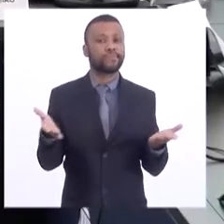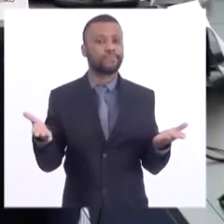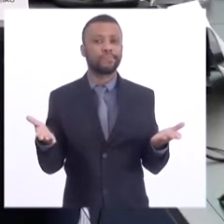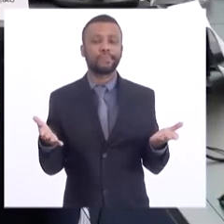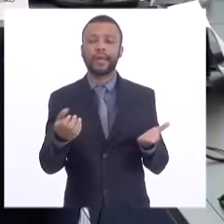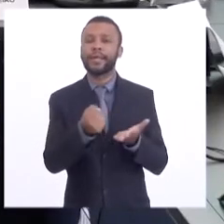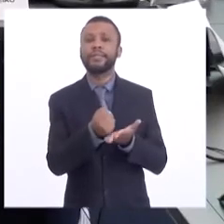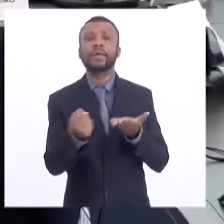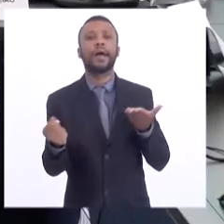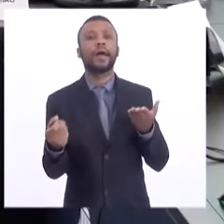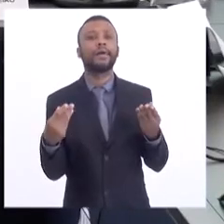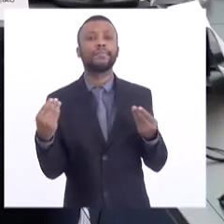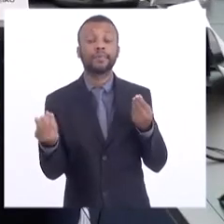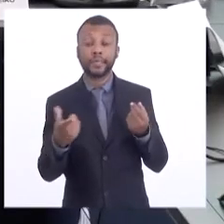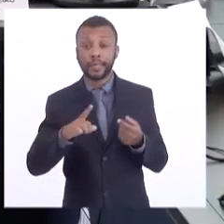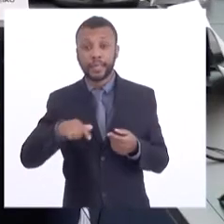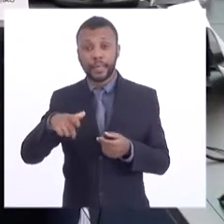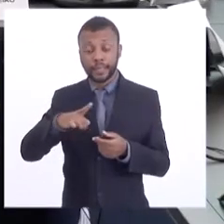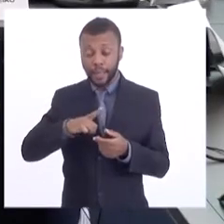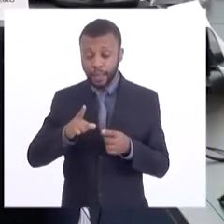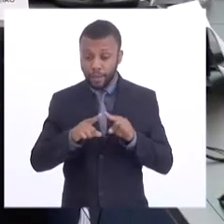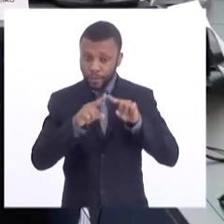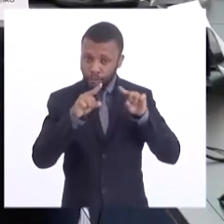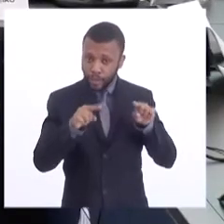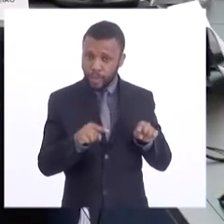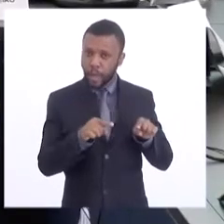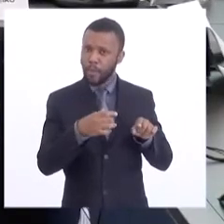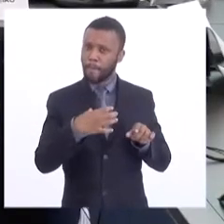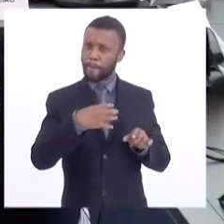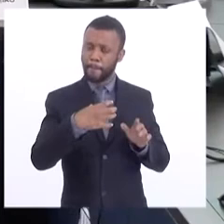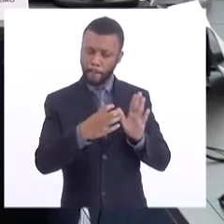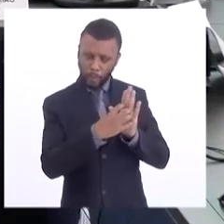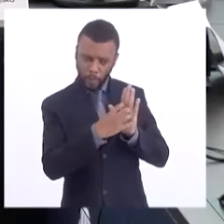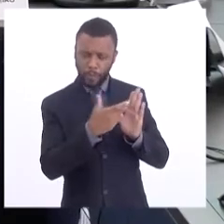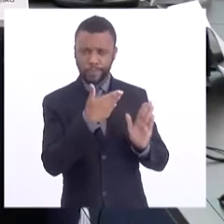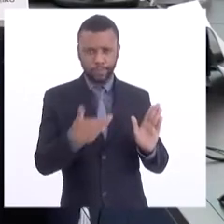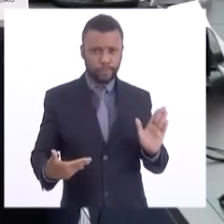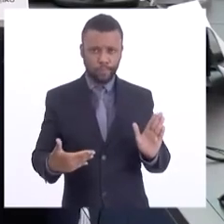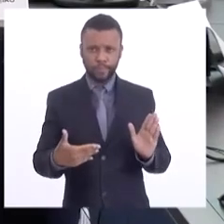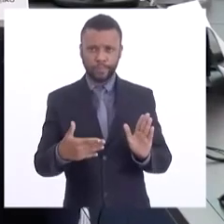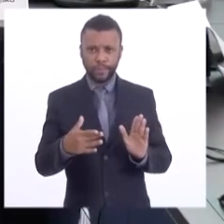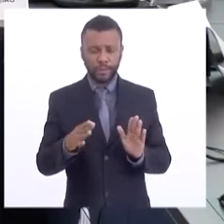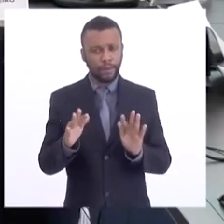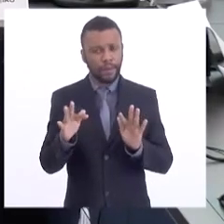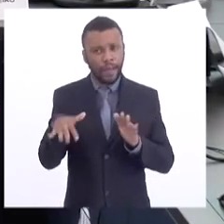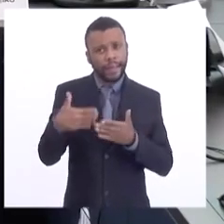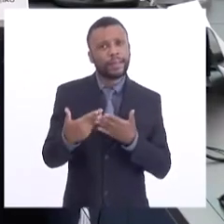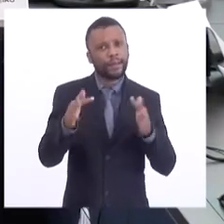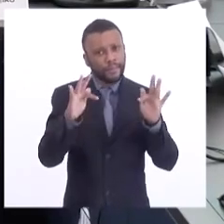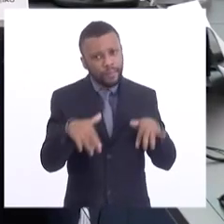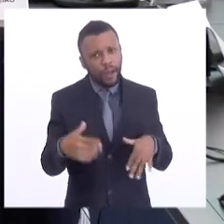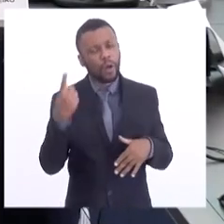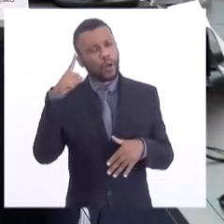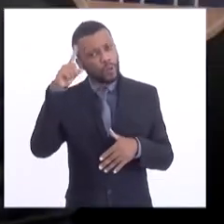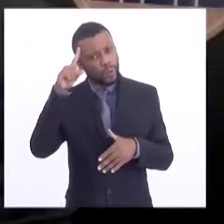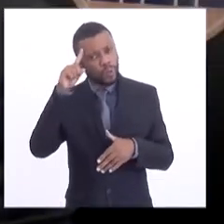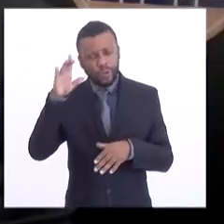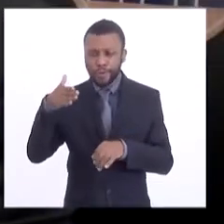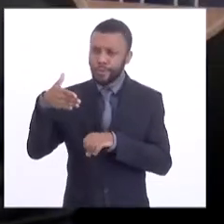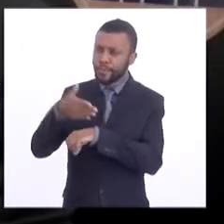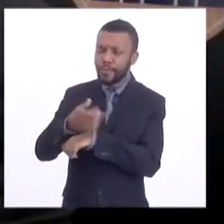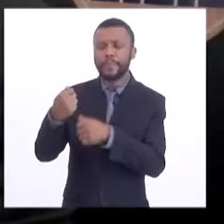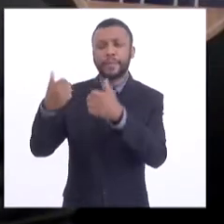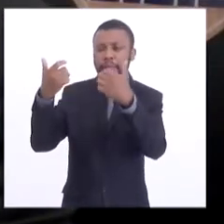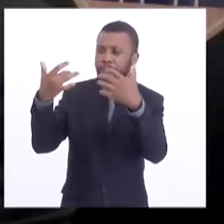Ah e quem tem matrícula vai ficar até o final todo dia vai chegar lá no órgão gente tem que tirar